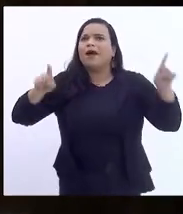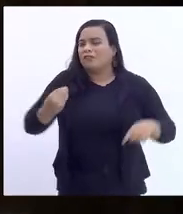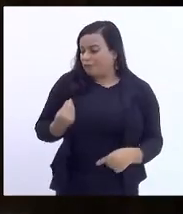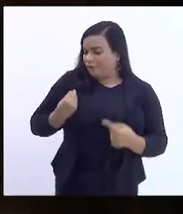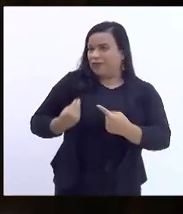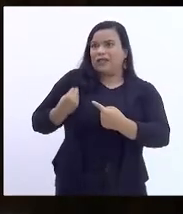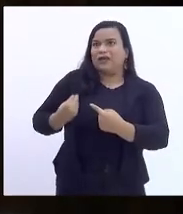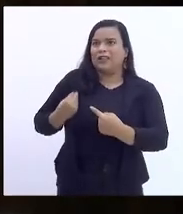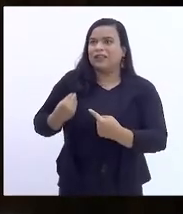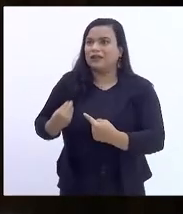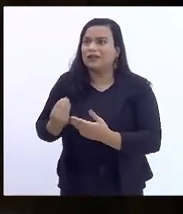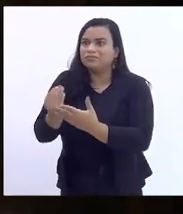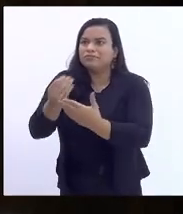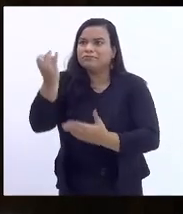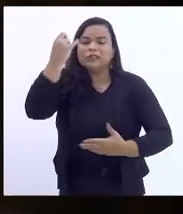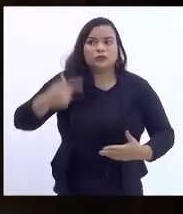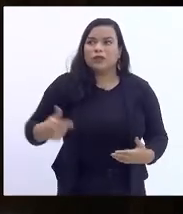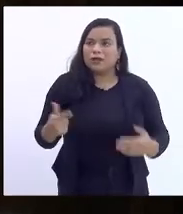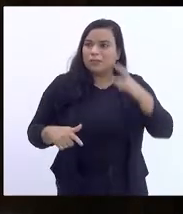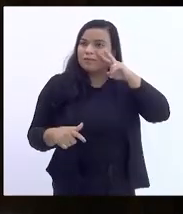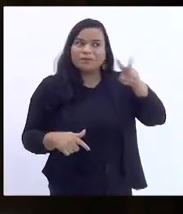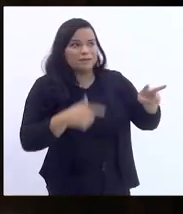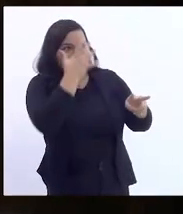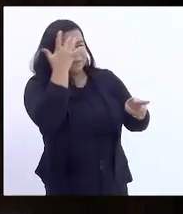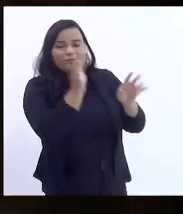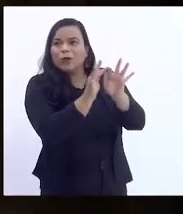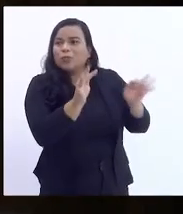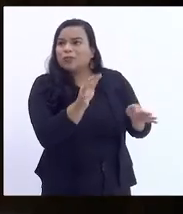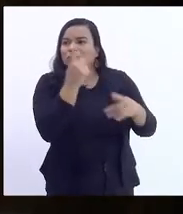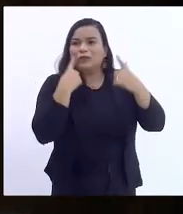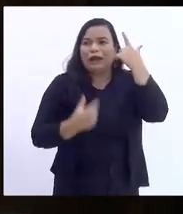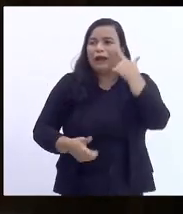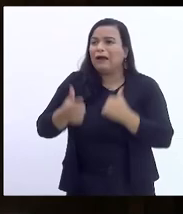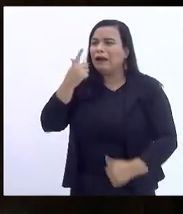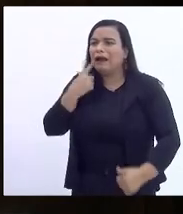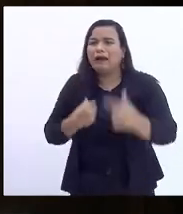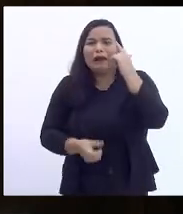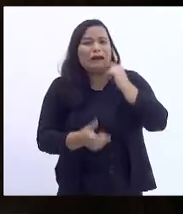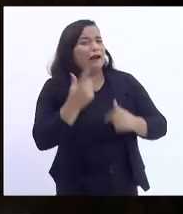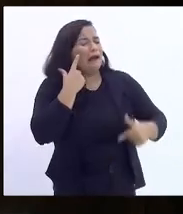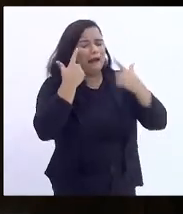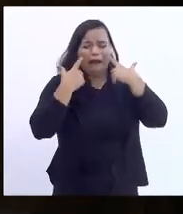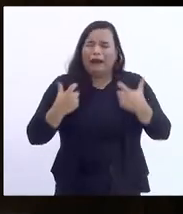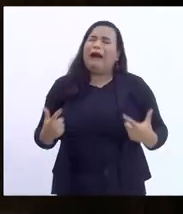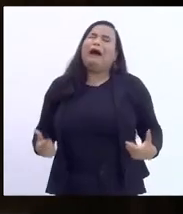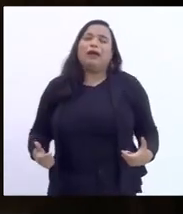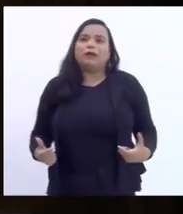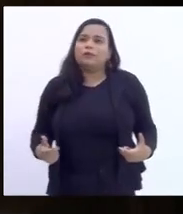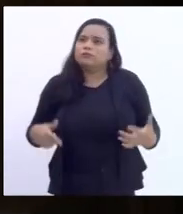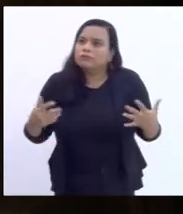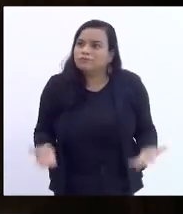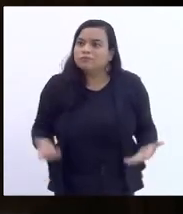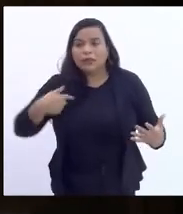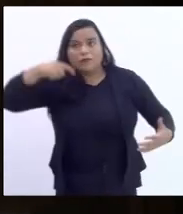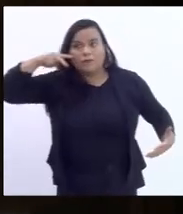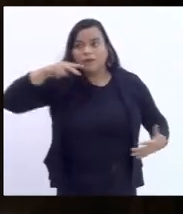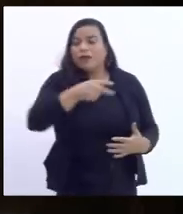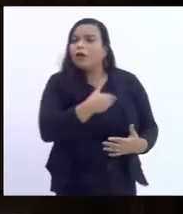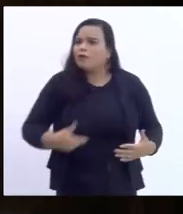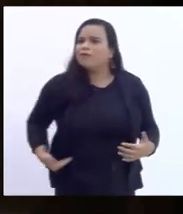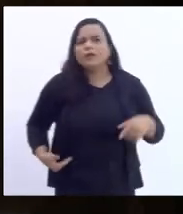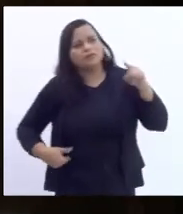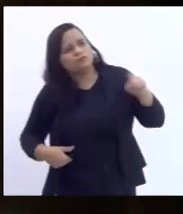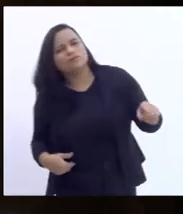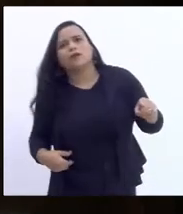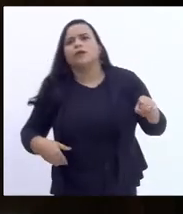eu vejo pessoas aqui um mild chorando é Mas se a gente não entender que nós tem que ser se governo que tá